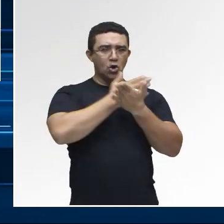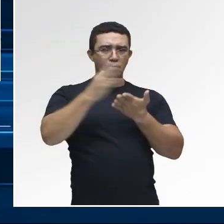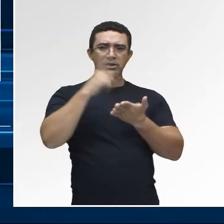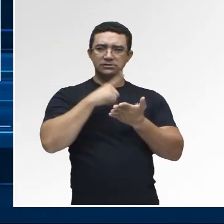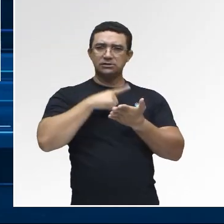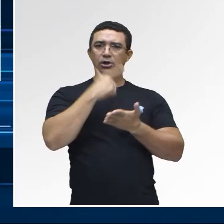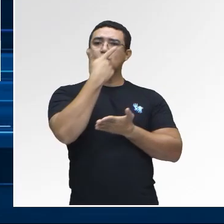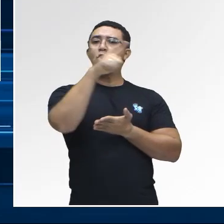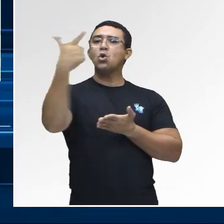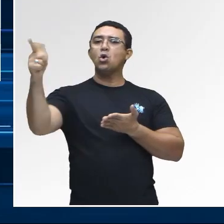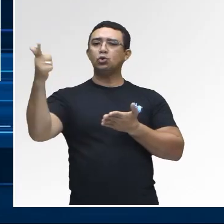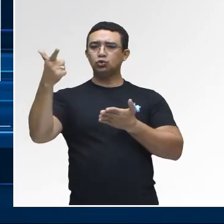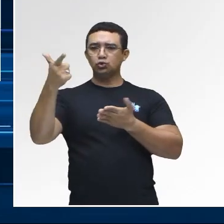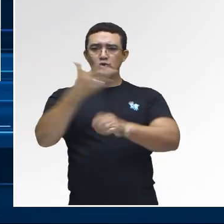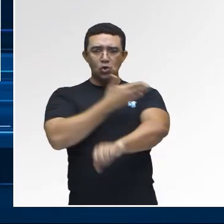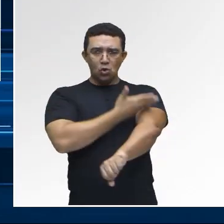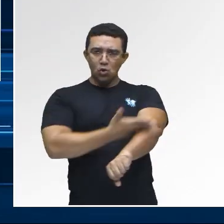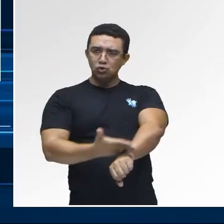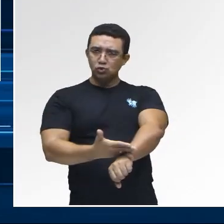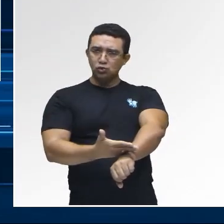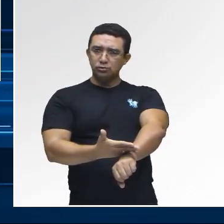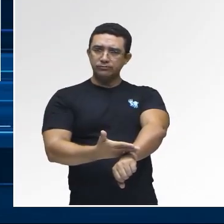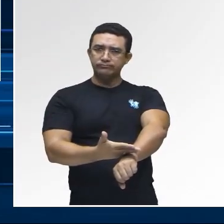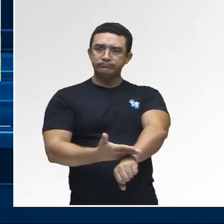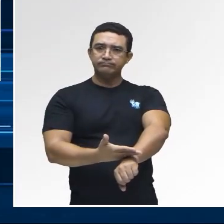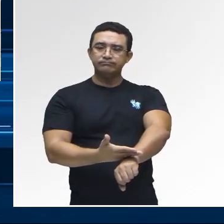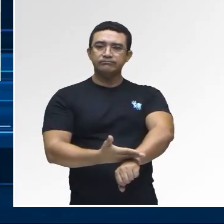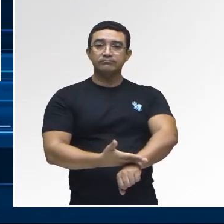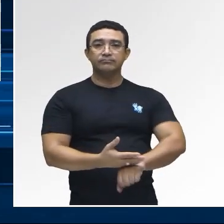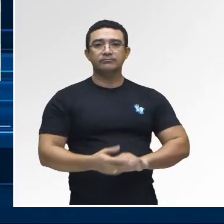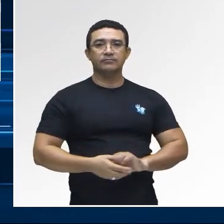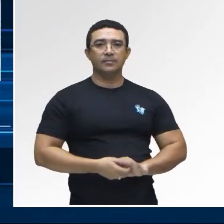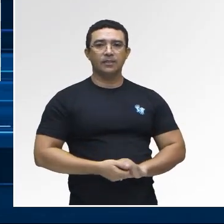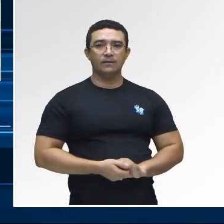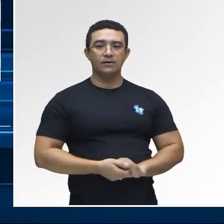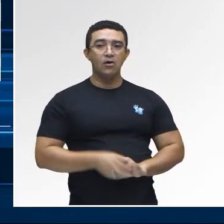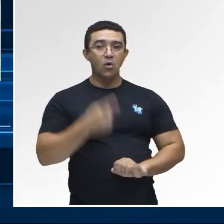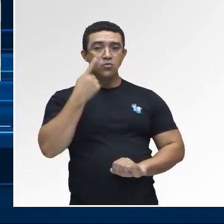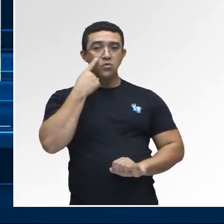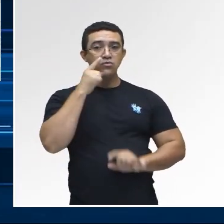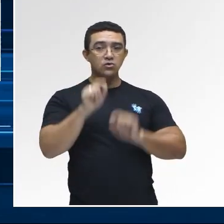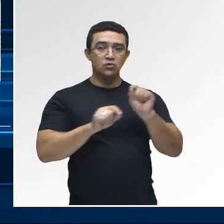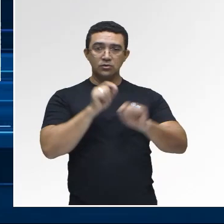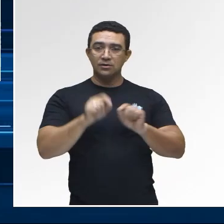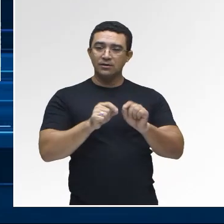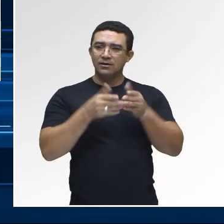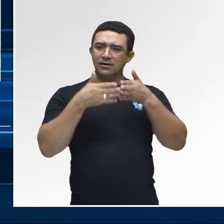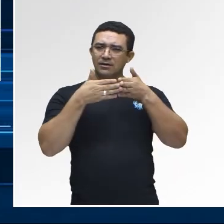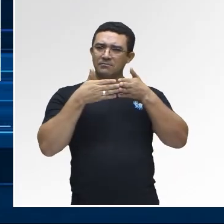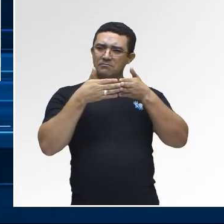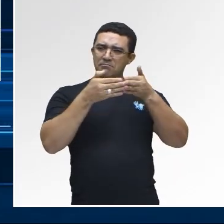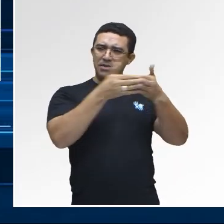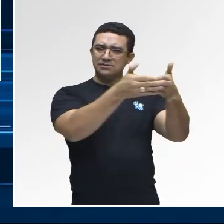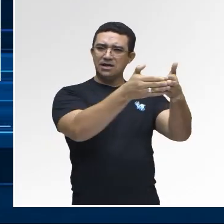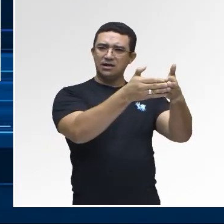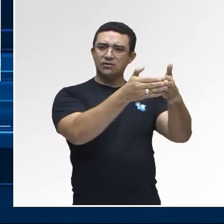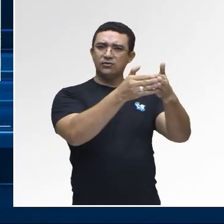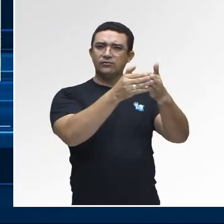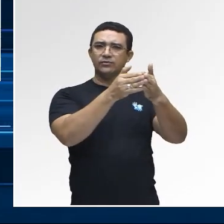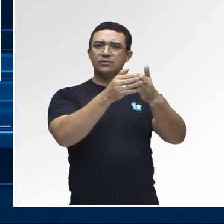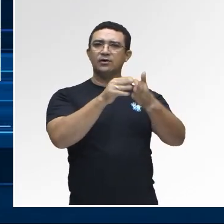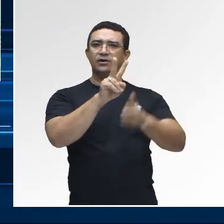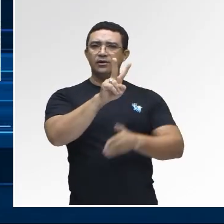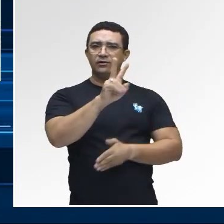outros hábitos, outras condutas. Trouxemos aí para vocês uma imagem de uma embarcação Viking, né? O Viking,